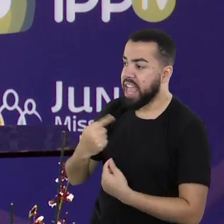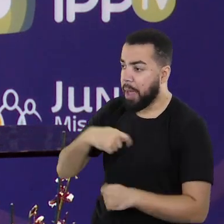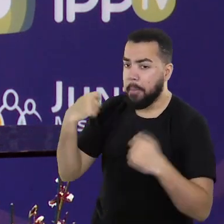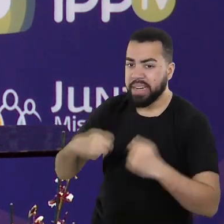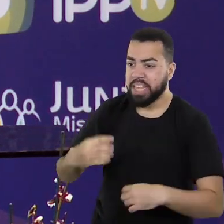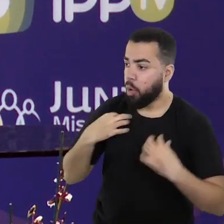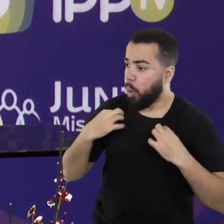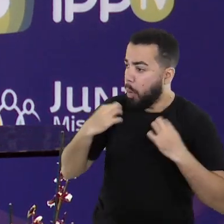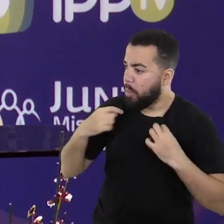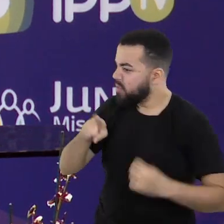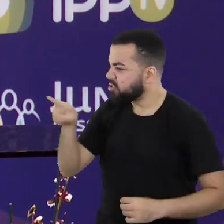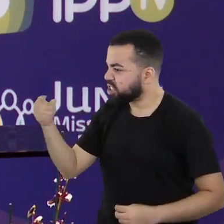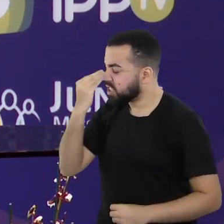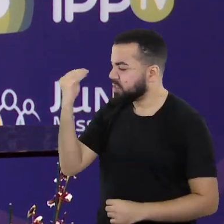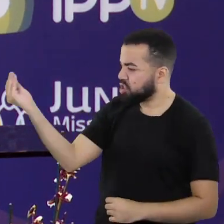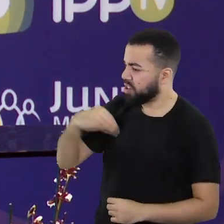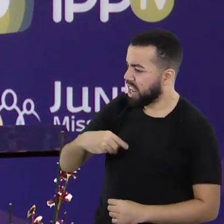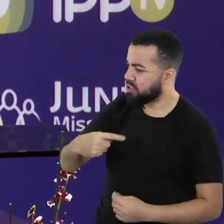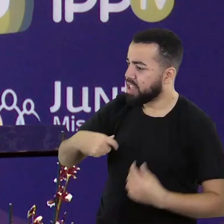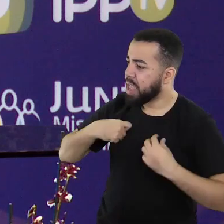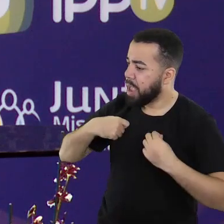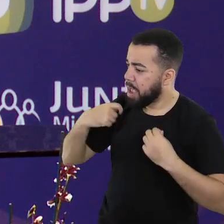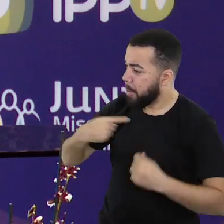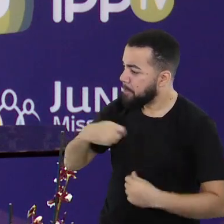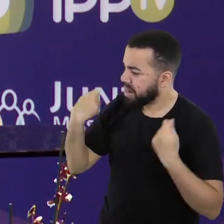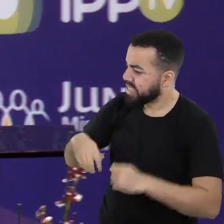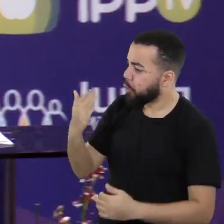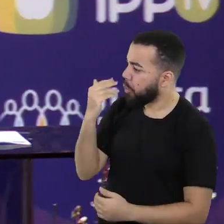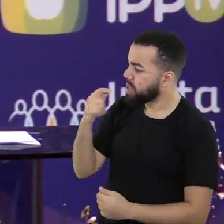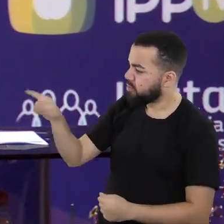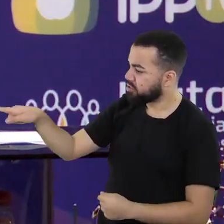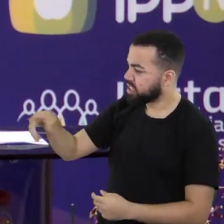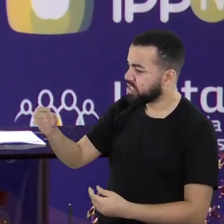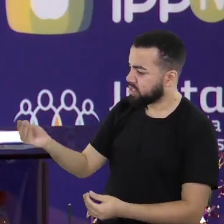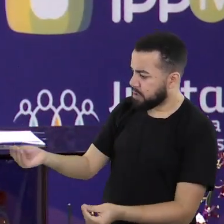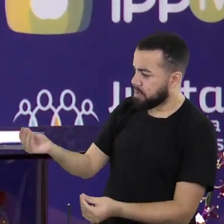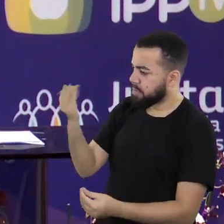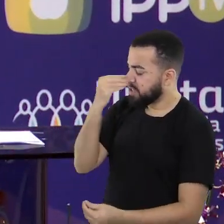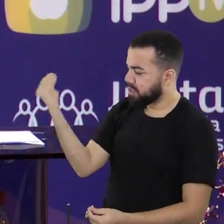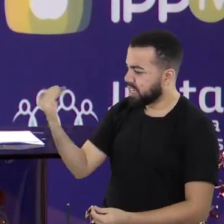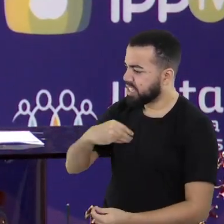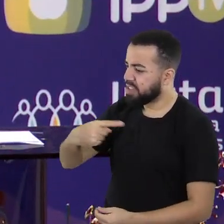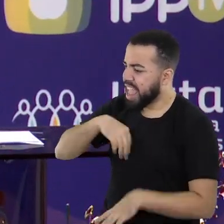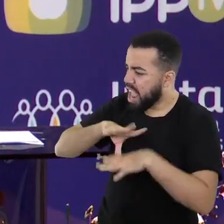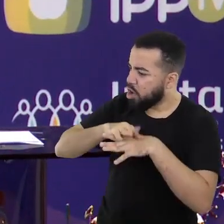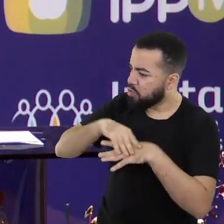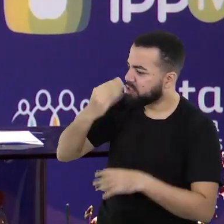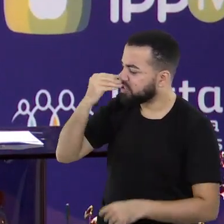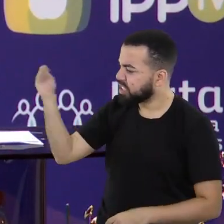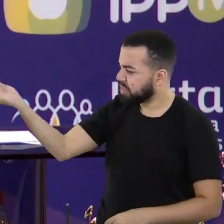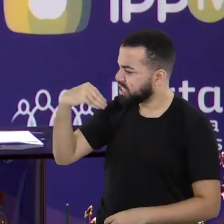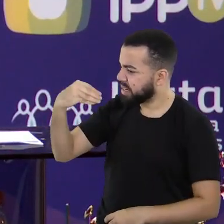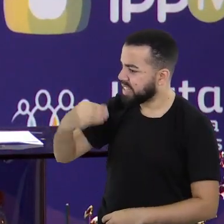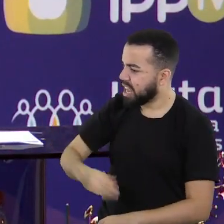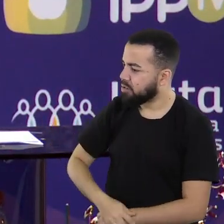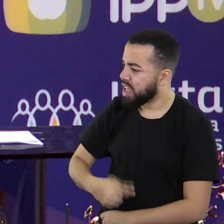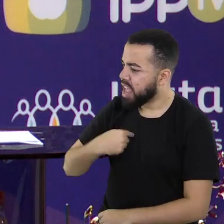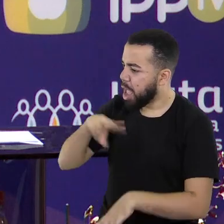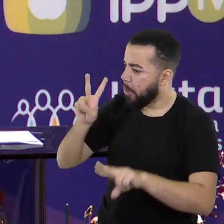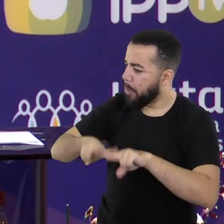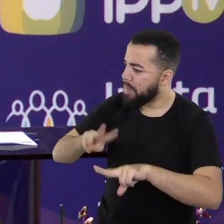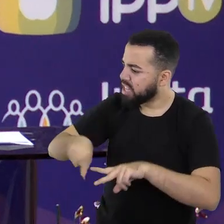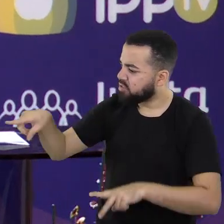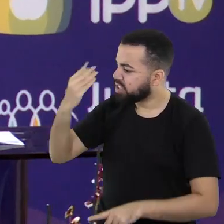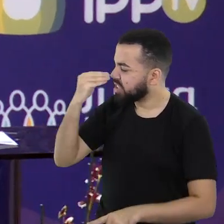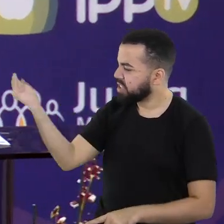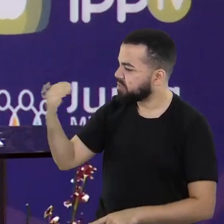precisei de roupa e não me deste vestimenta, precisei de comida e não me deste comida, estive enfermo e não me visitaste, estive